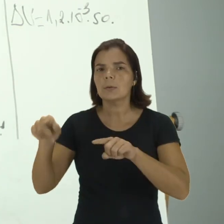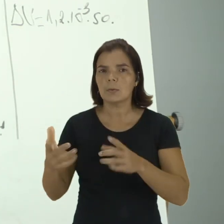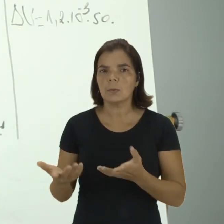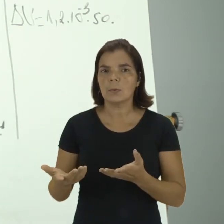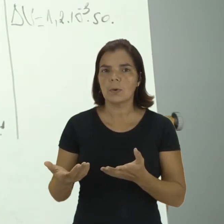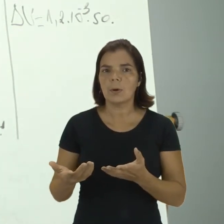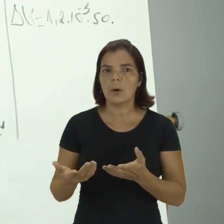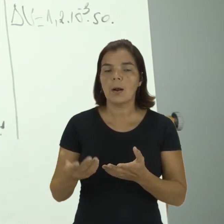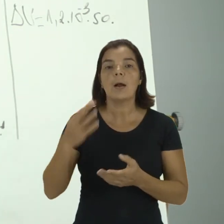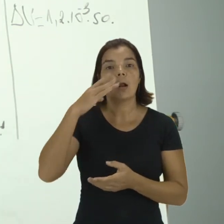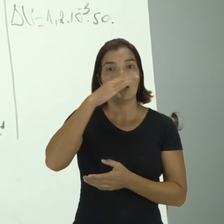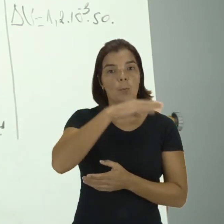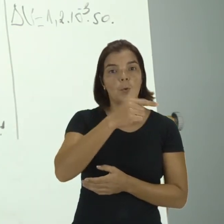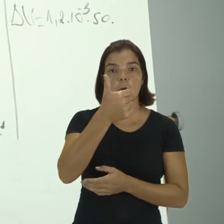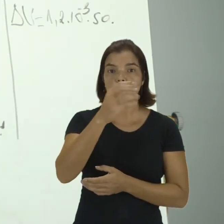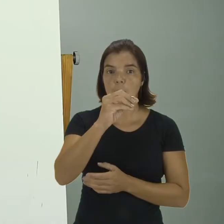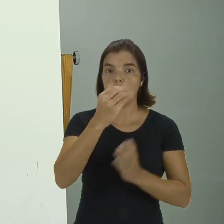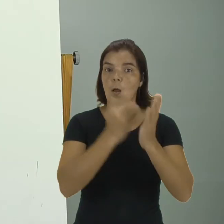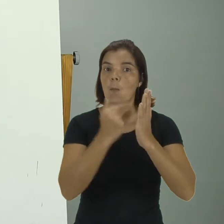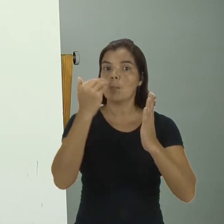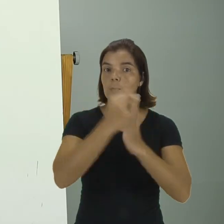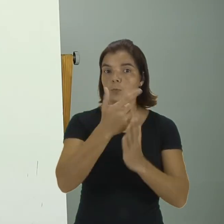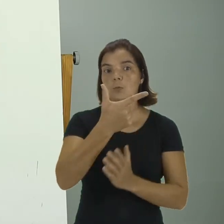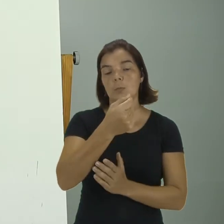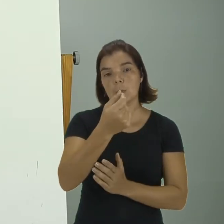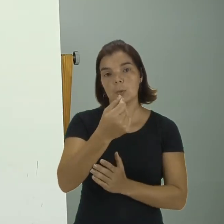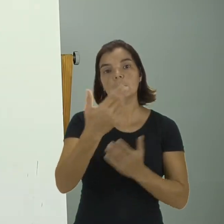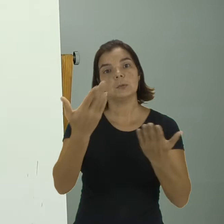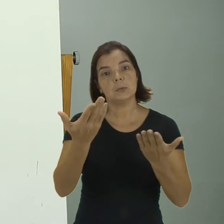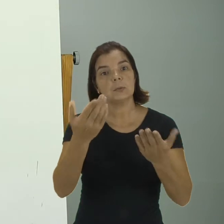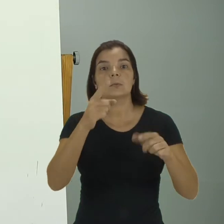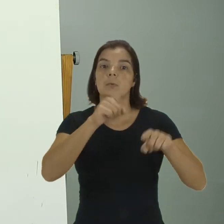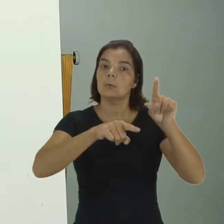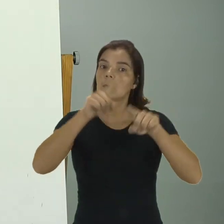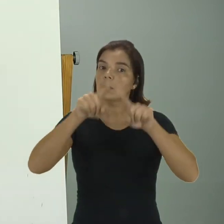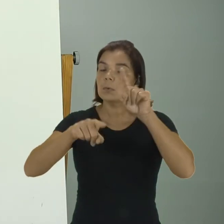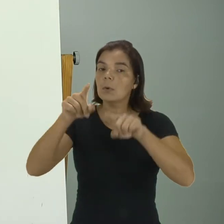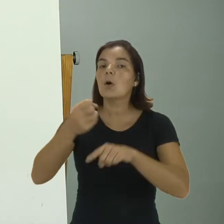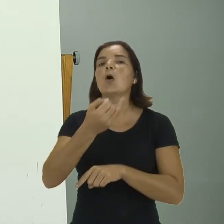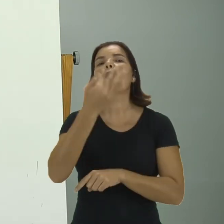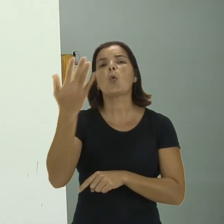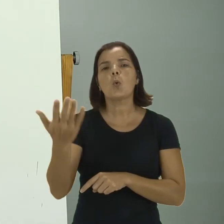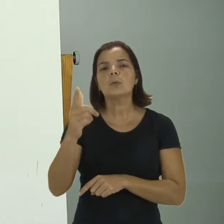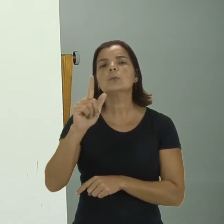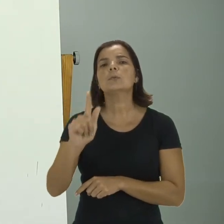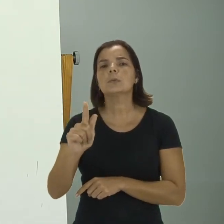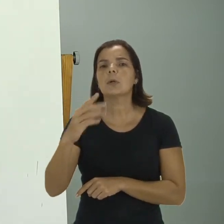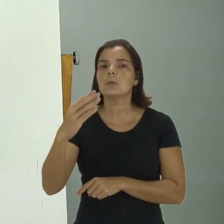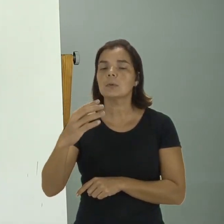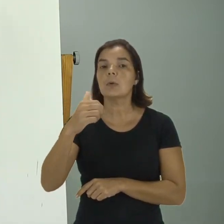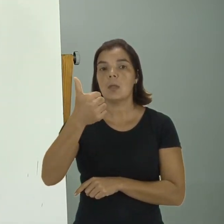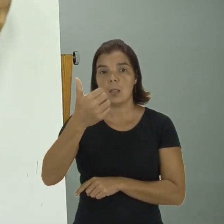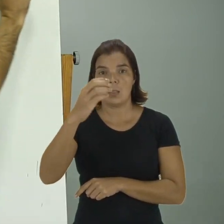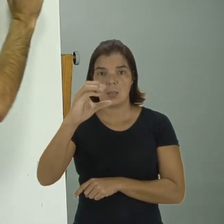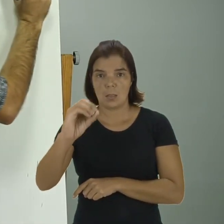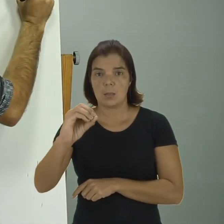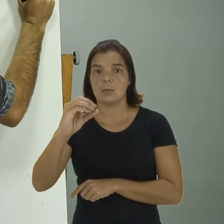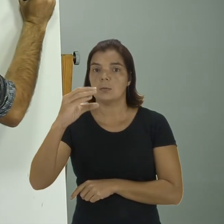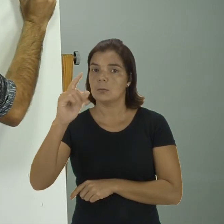A temperatura era 10 e ela aumentou para 20. Logo, a sua variação corresponde a quantos graus Celsius? 10 graus